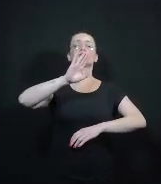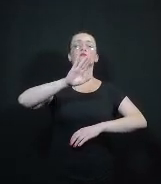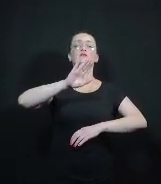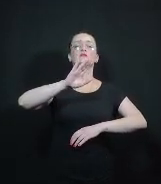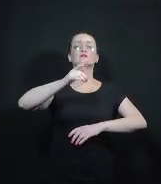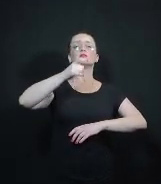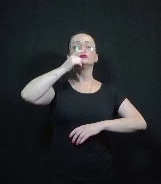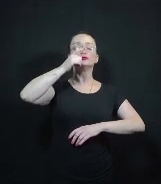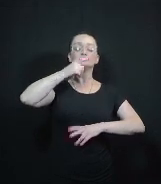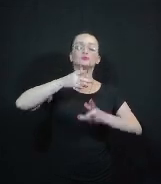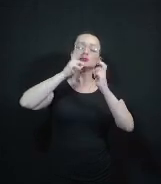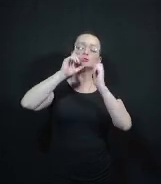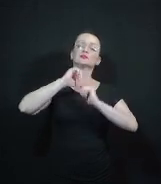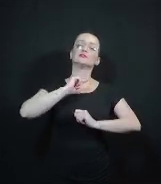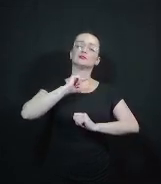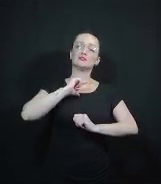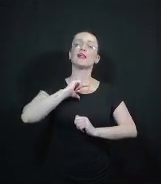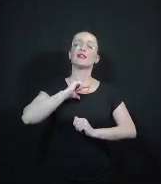que existe